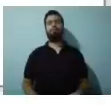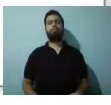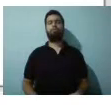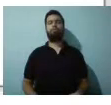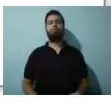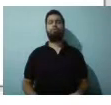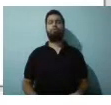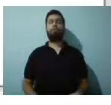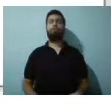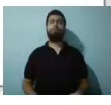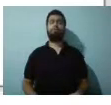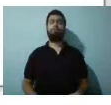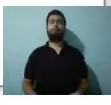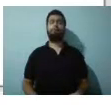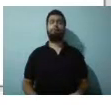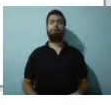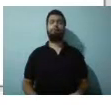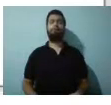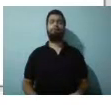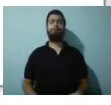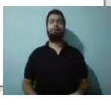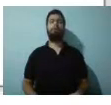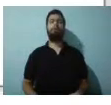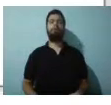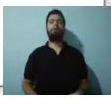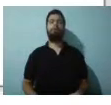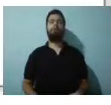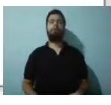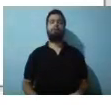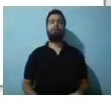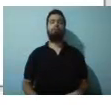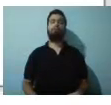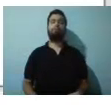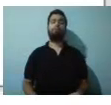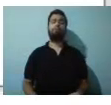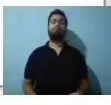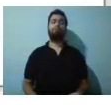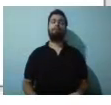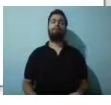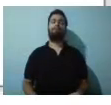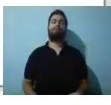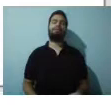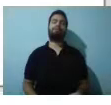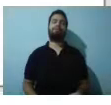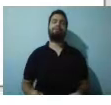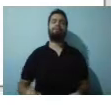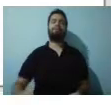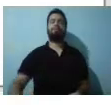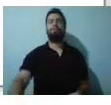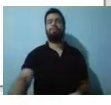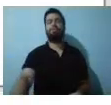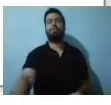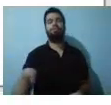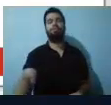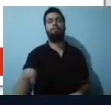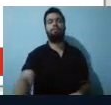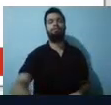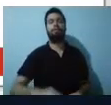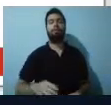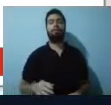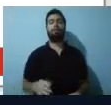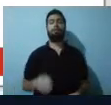Olá, meus alunos, tudo bem com vocês? Professor Arthur, mais uma vez, vamos falar sobre o mundo globalizado e essa aula é voltada para